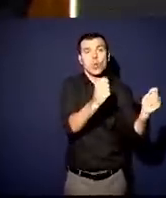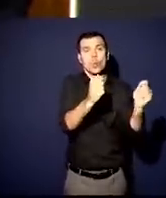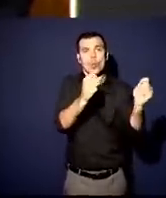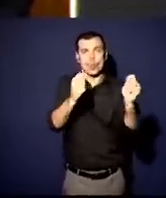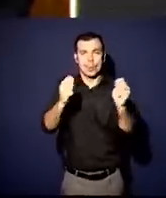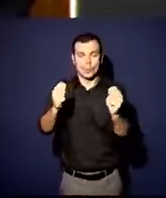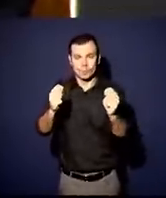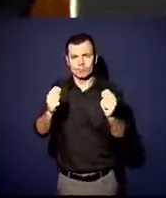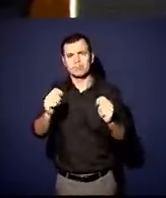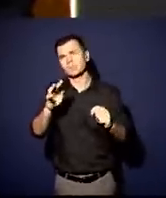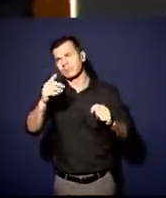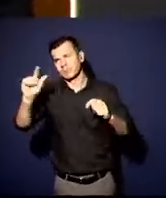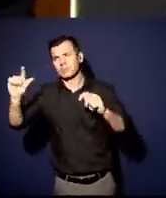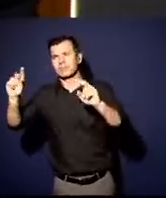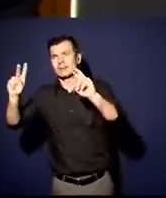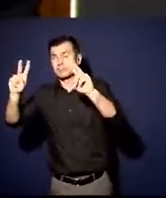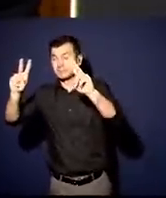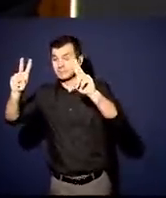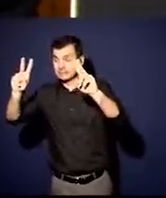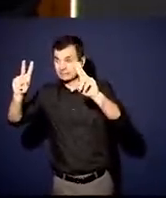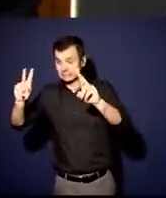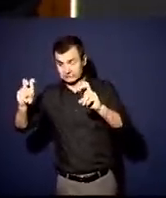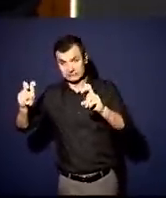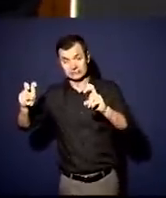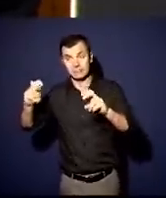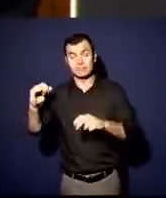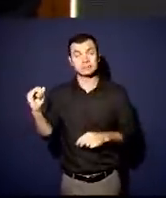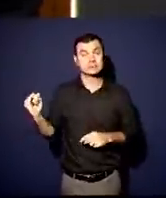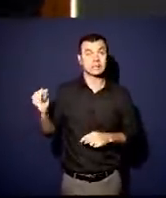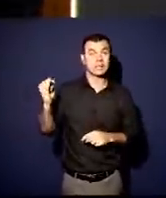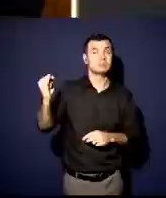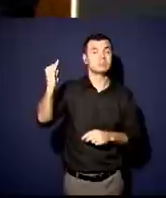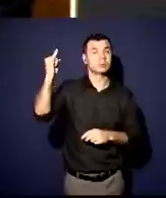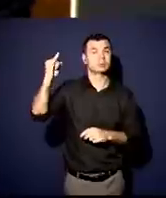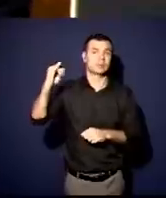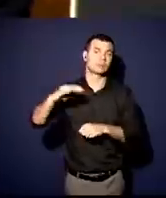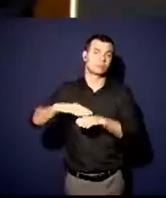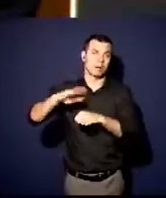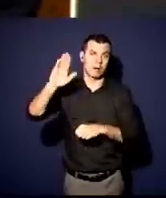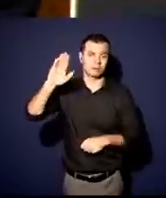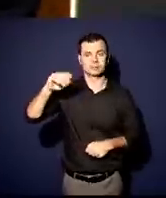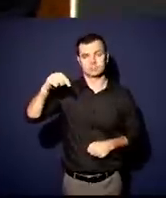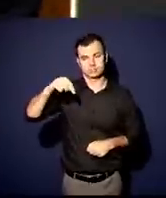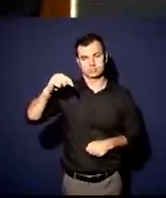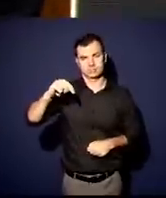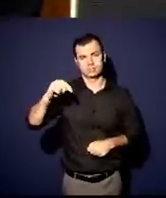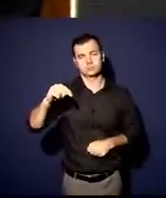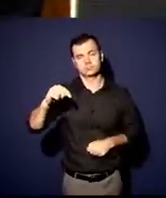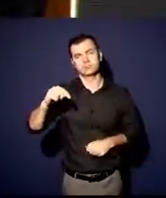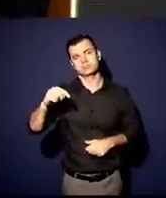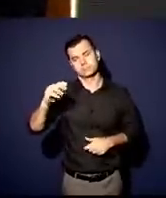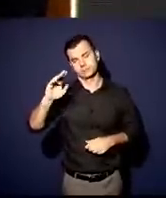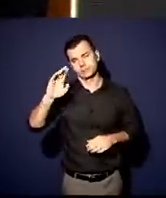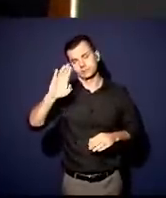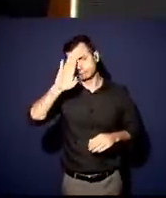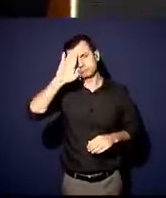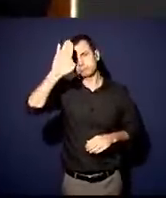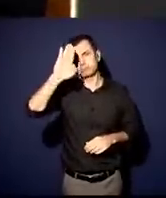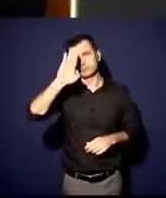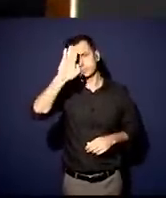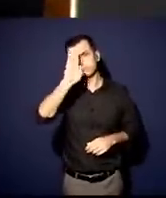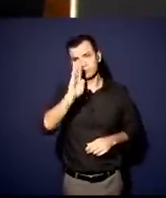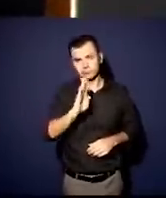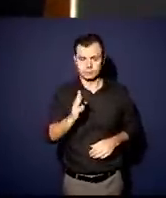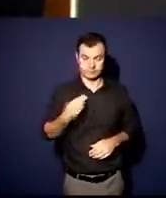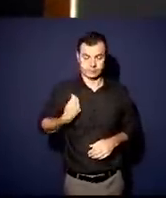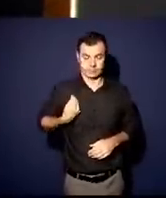disso, mas como esse é um assunto extremamente relevante, talvez o mais para nós, o mais importante é Brasil, claro, né? Vivemos